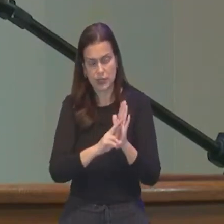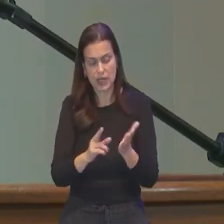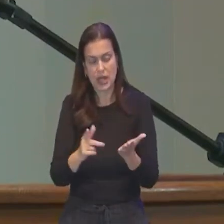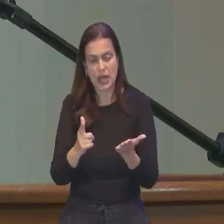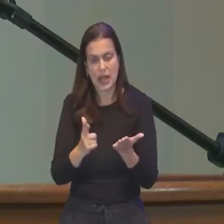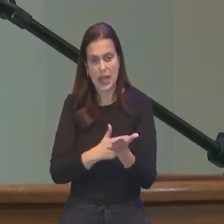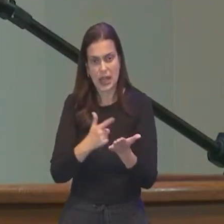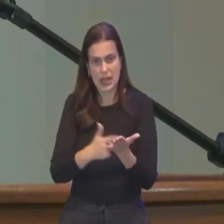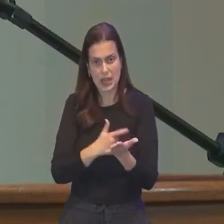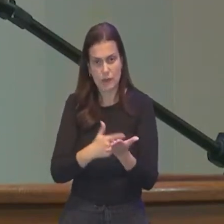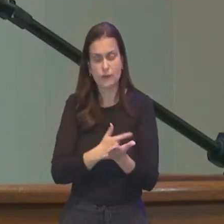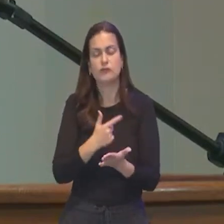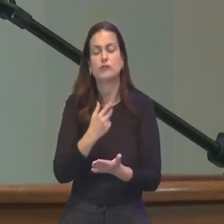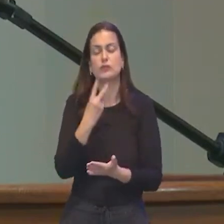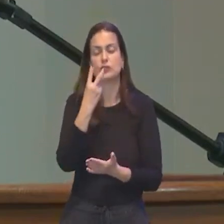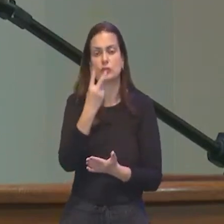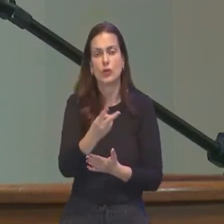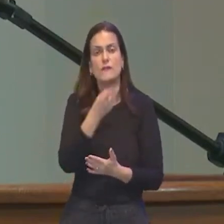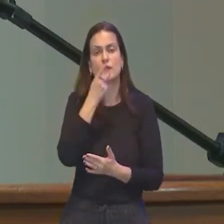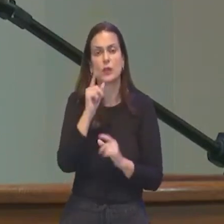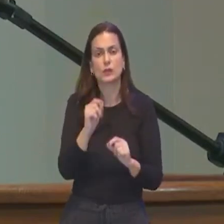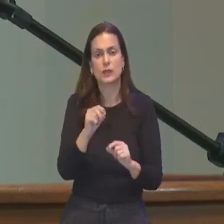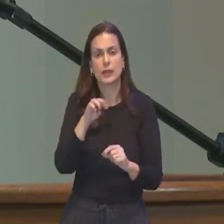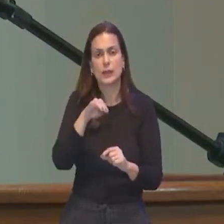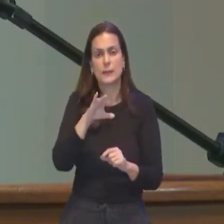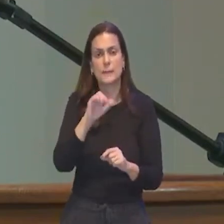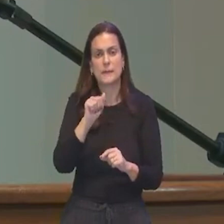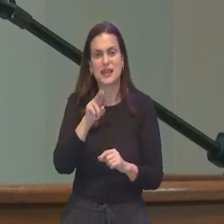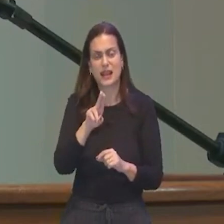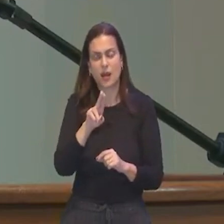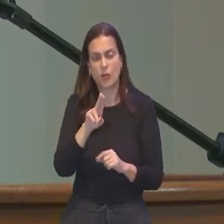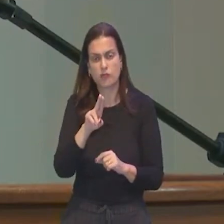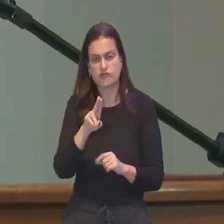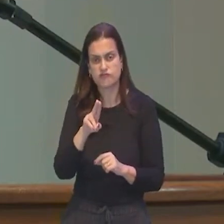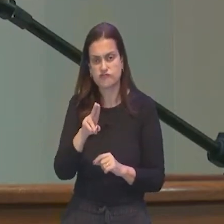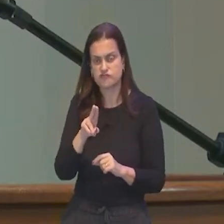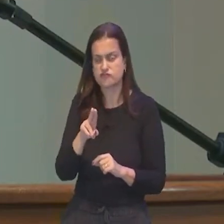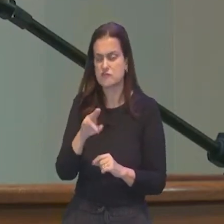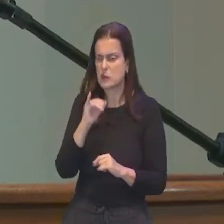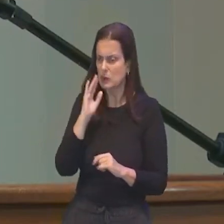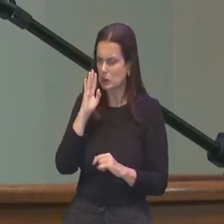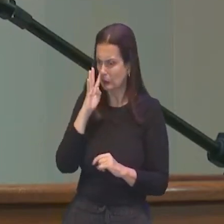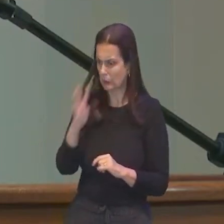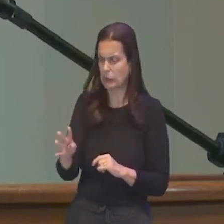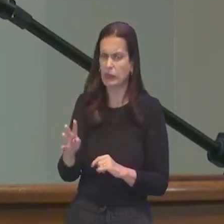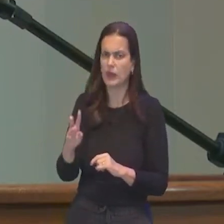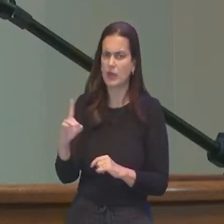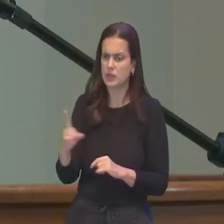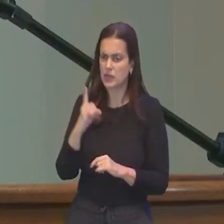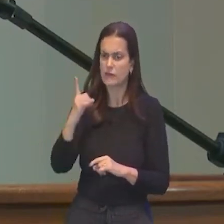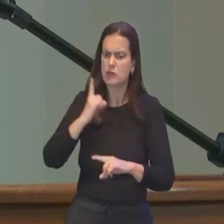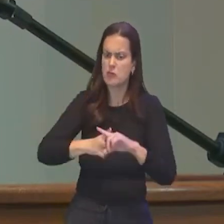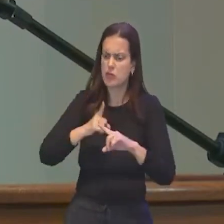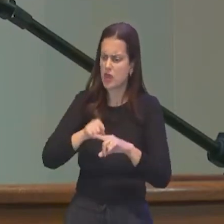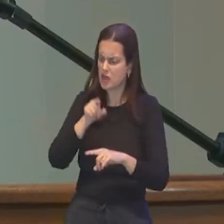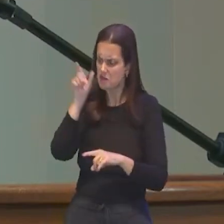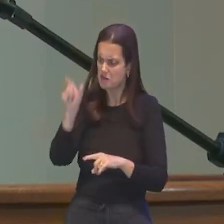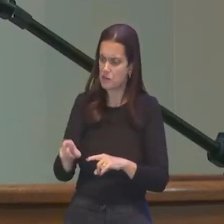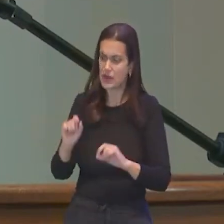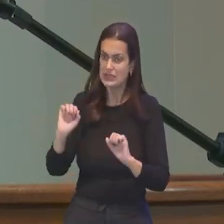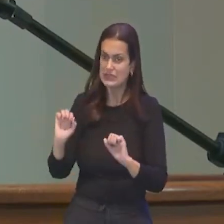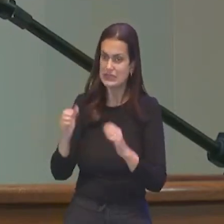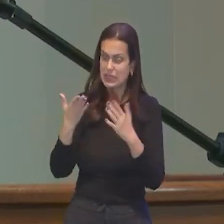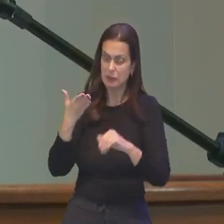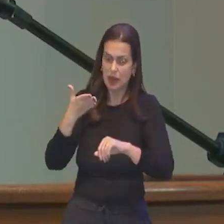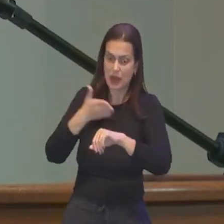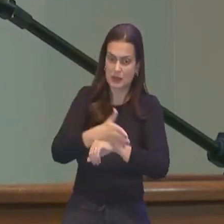capítulo de número 6, quando Mical repreende Davi por celebrar a entrada